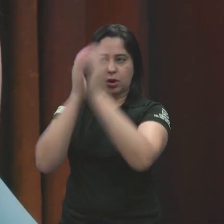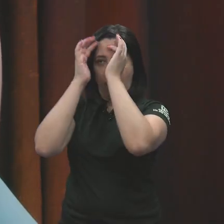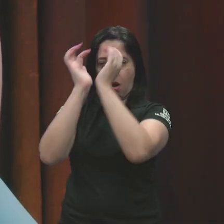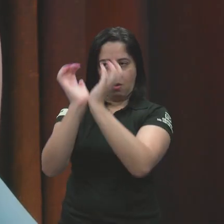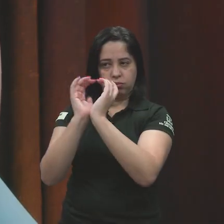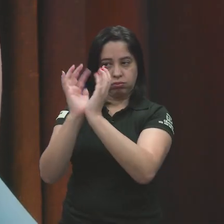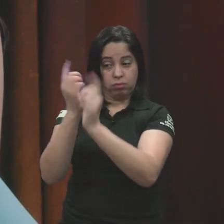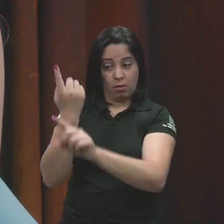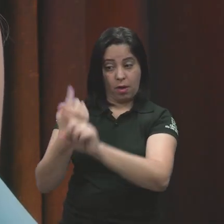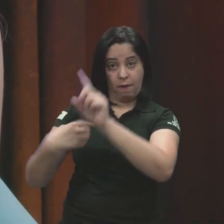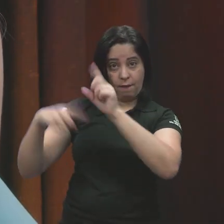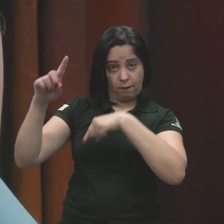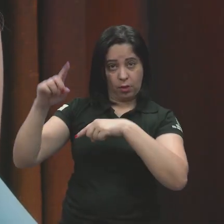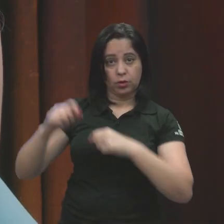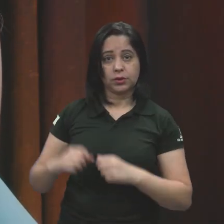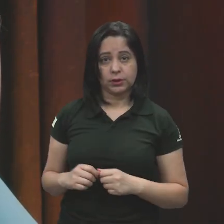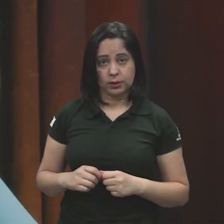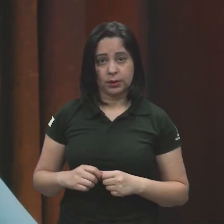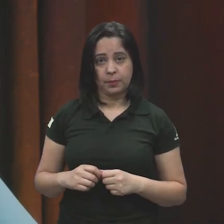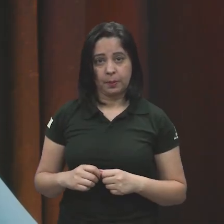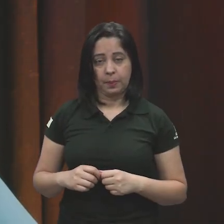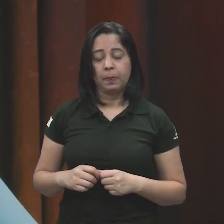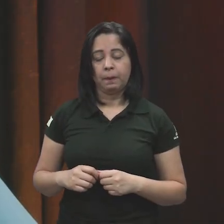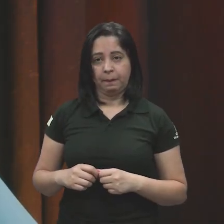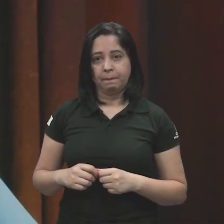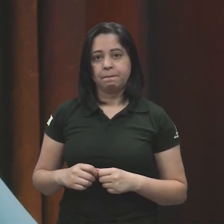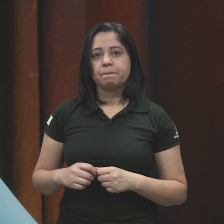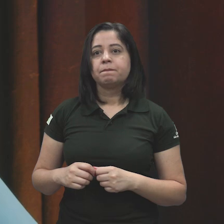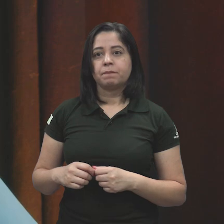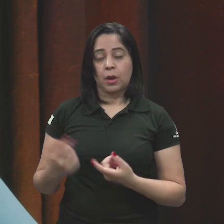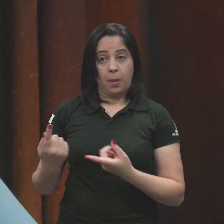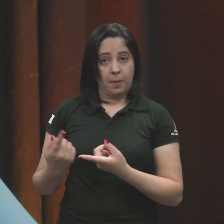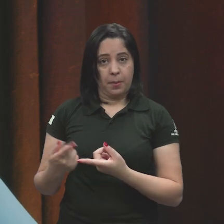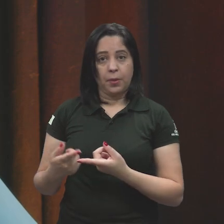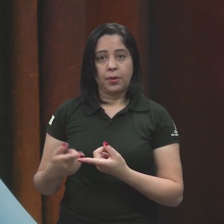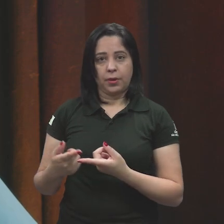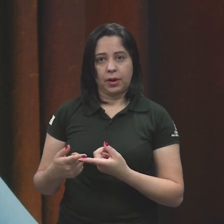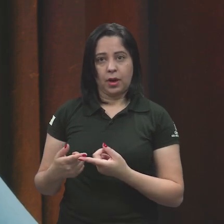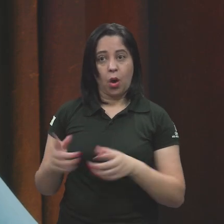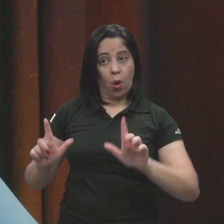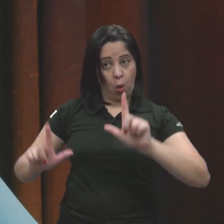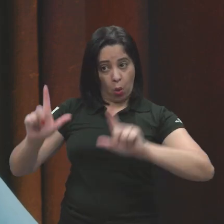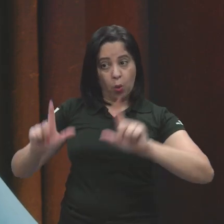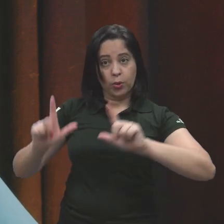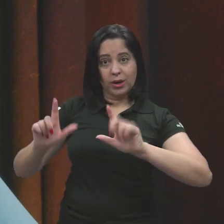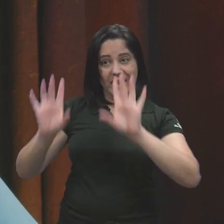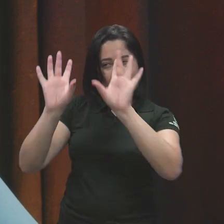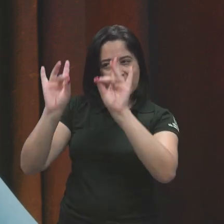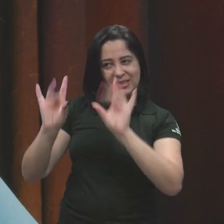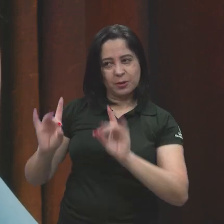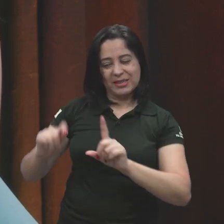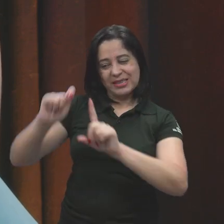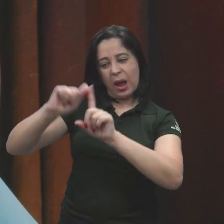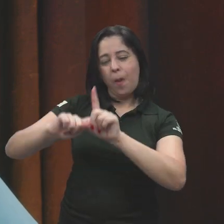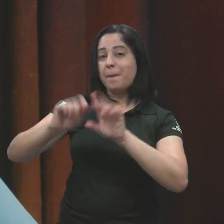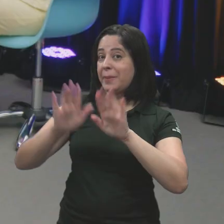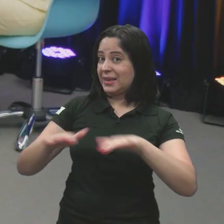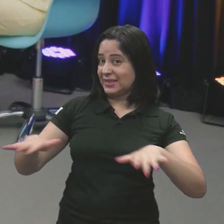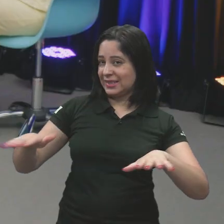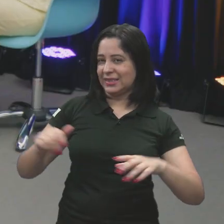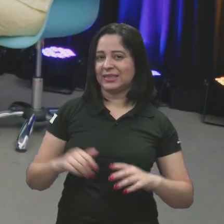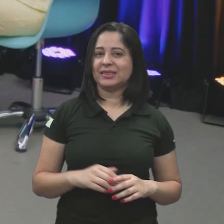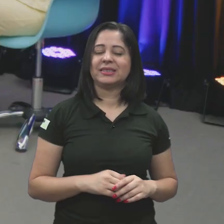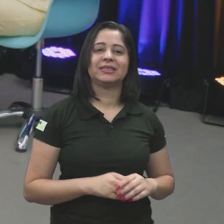esse autoconhecimento, né? Esse despertar do desenvolvimento das crianças também, que é o nosso programa especial agora para o mês das